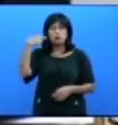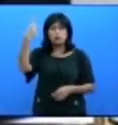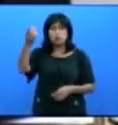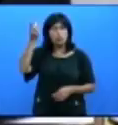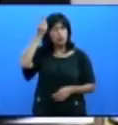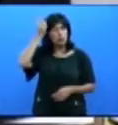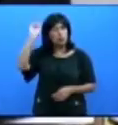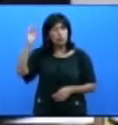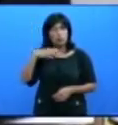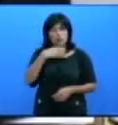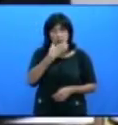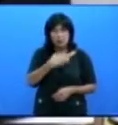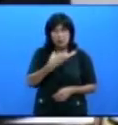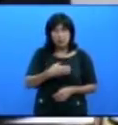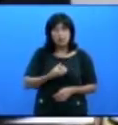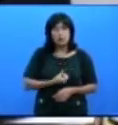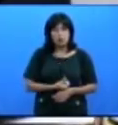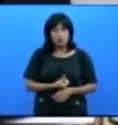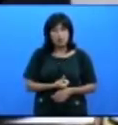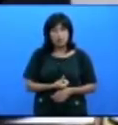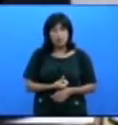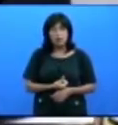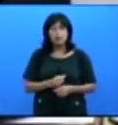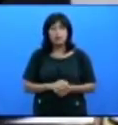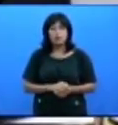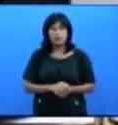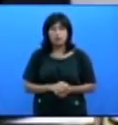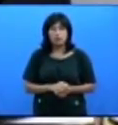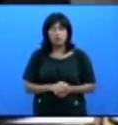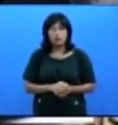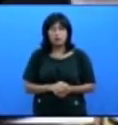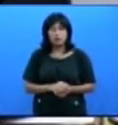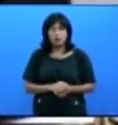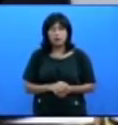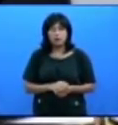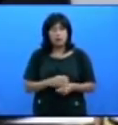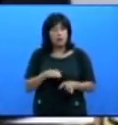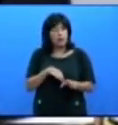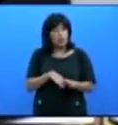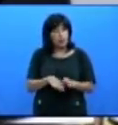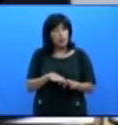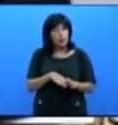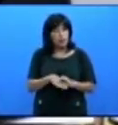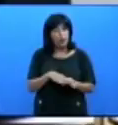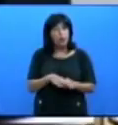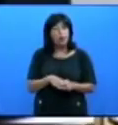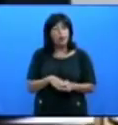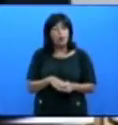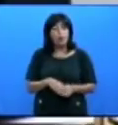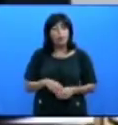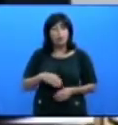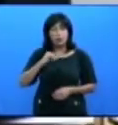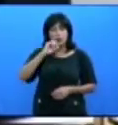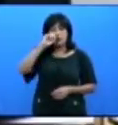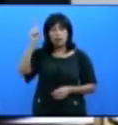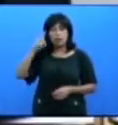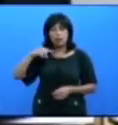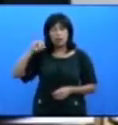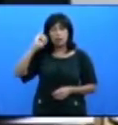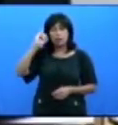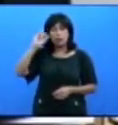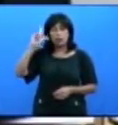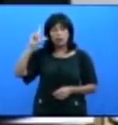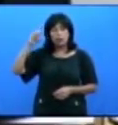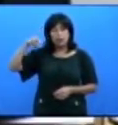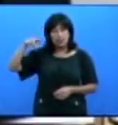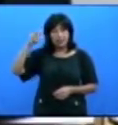dezembro. Esclarecemos que a mesma será usada pela conselheira Maria Zilma Correia Dornelas,